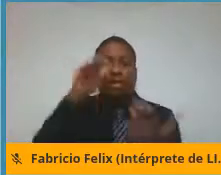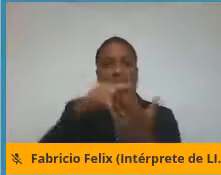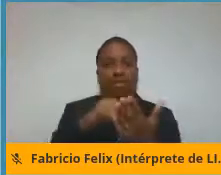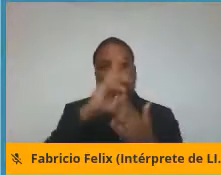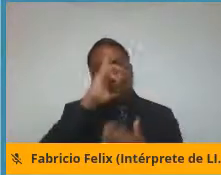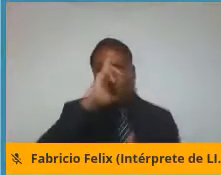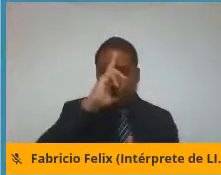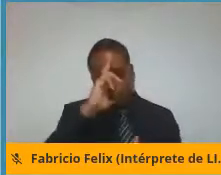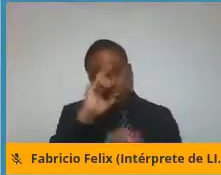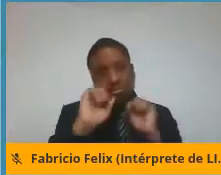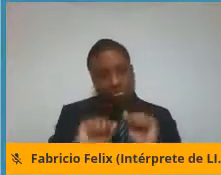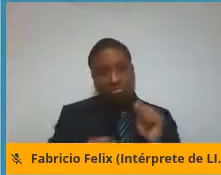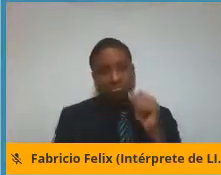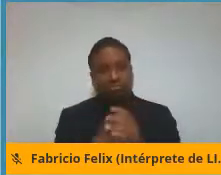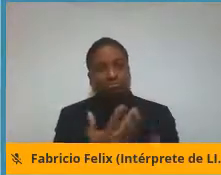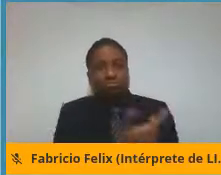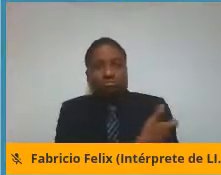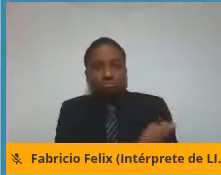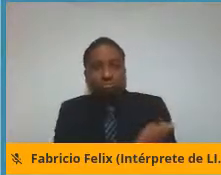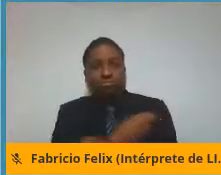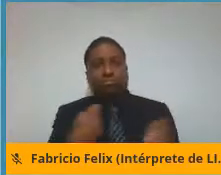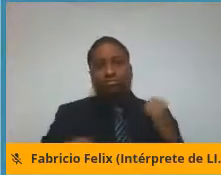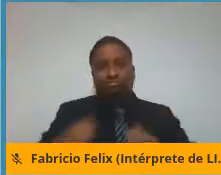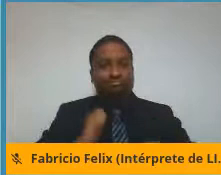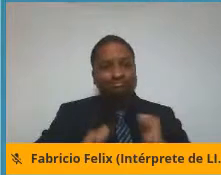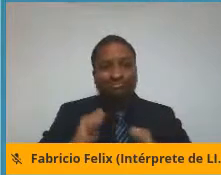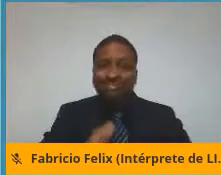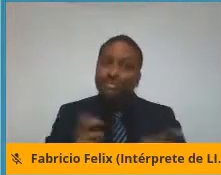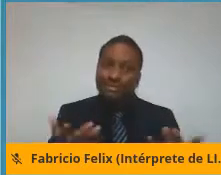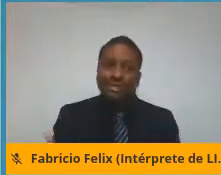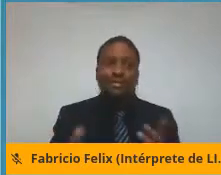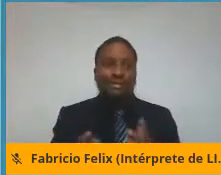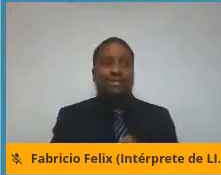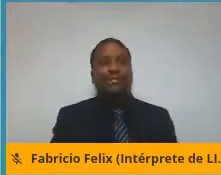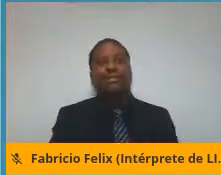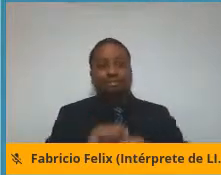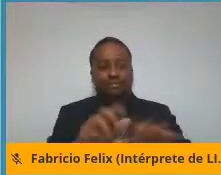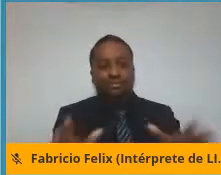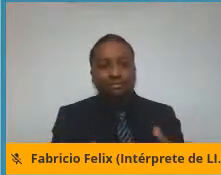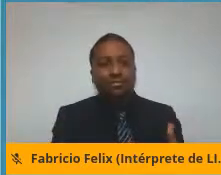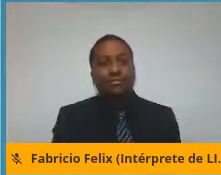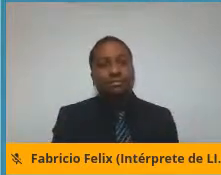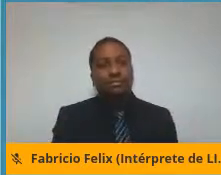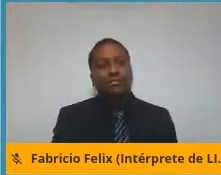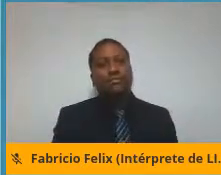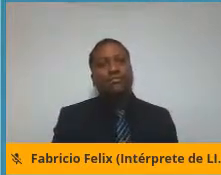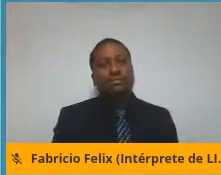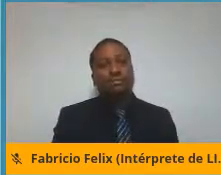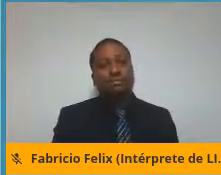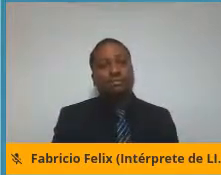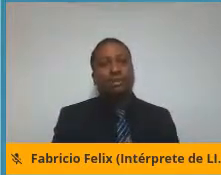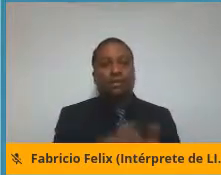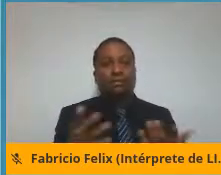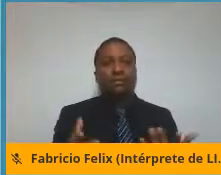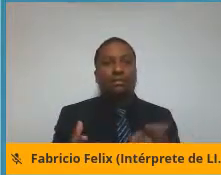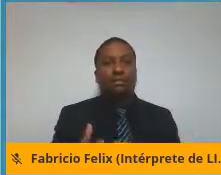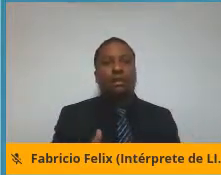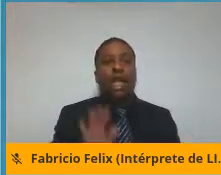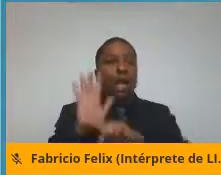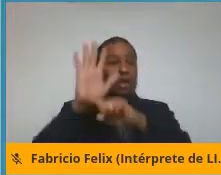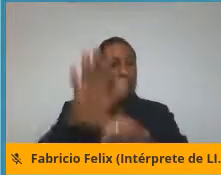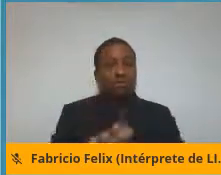saia, eu ansiosamente que ele saia, que ela apareça, porque vai ser um divisor de águas importante